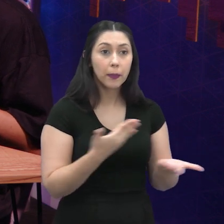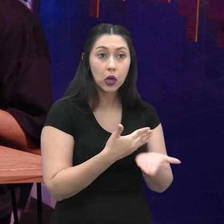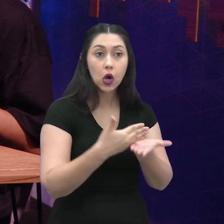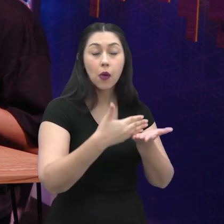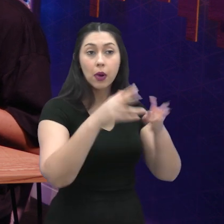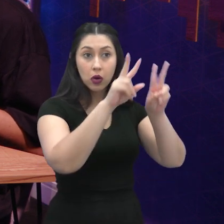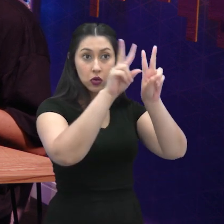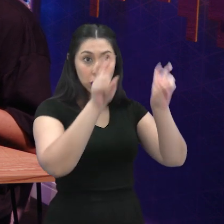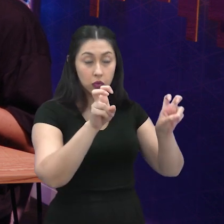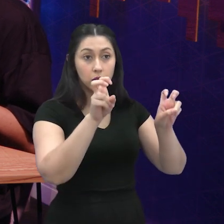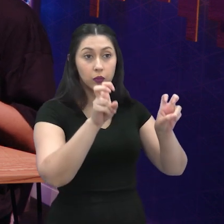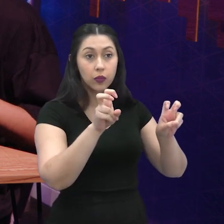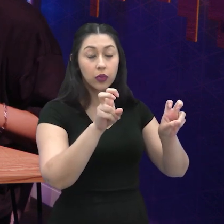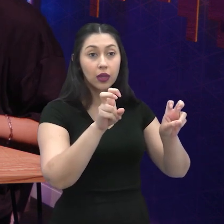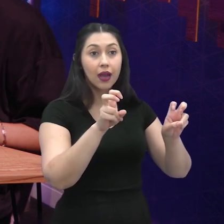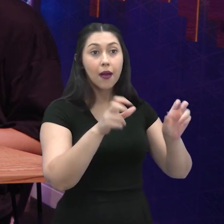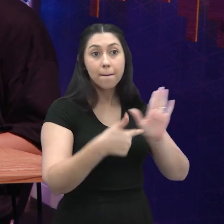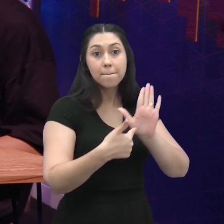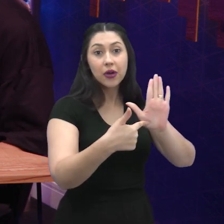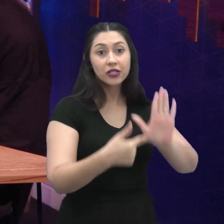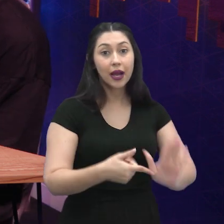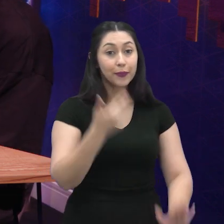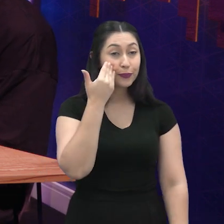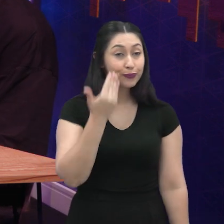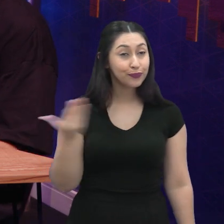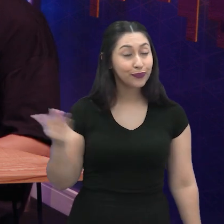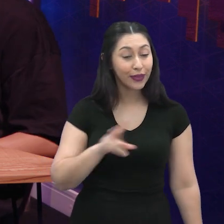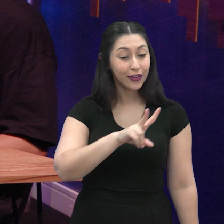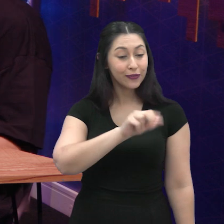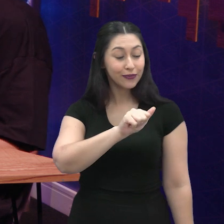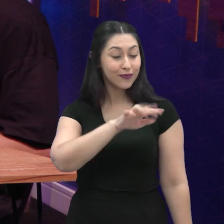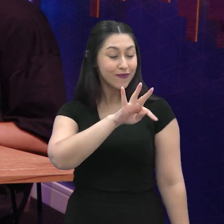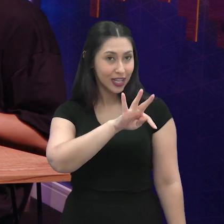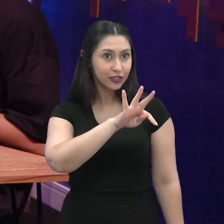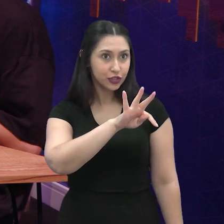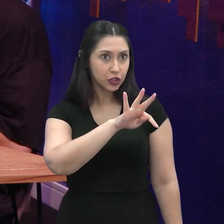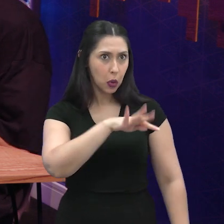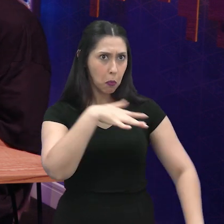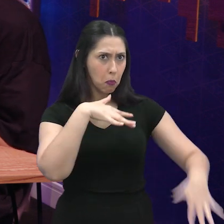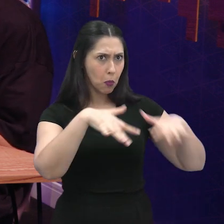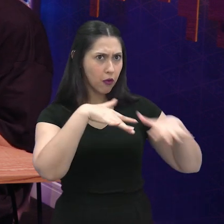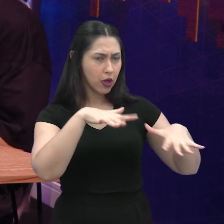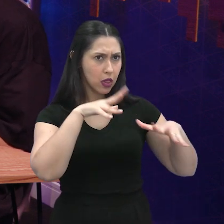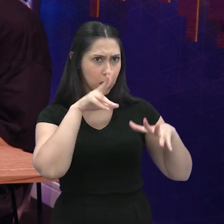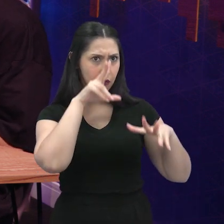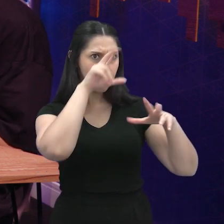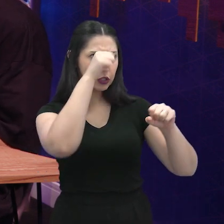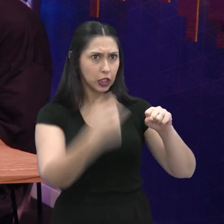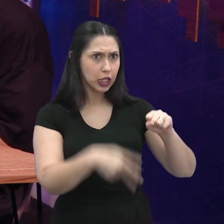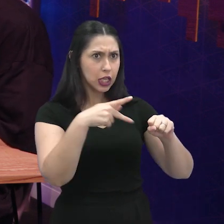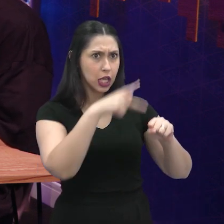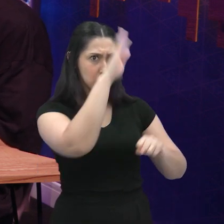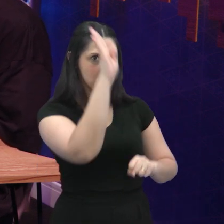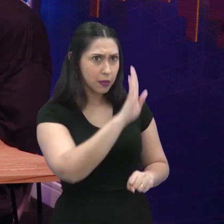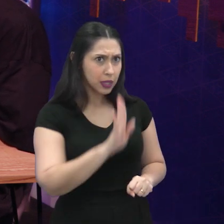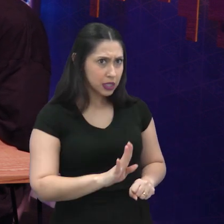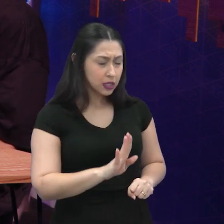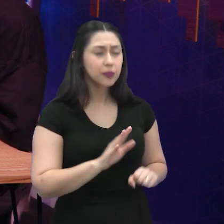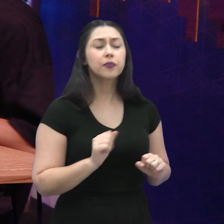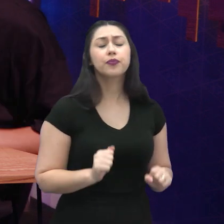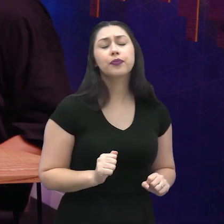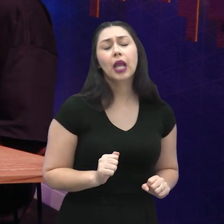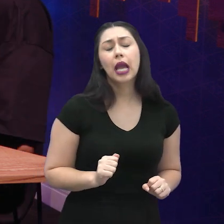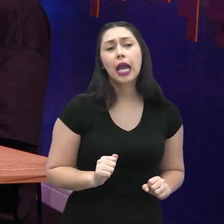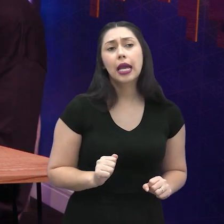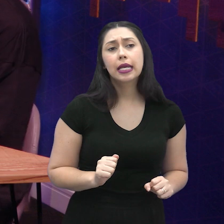entrar aqui no nosso tema, né, Vitor? Vamos lá. Vamos falar aqui do VAT, então, que foi um movimento que ganhou muita força no ano passado aqui no Brasil. Vou pegar minha